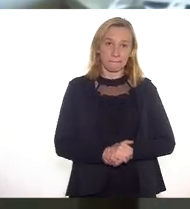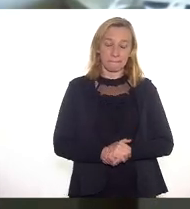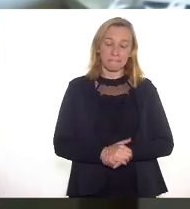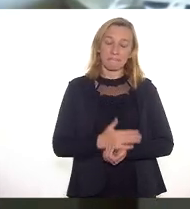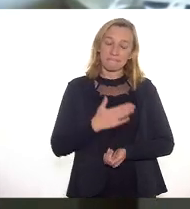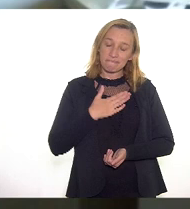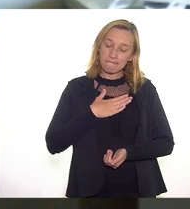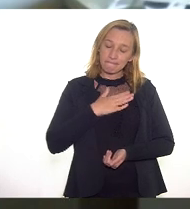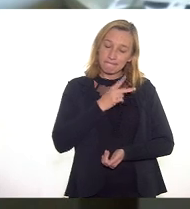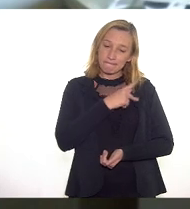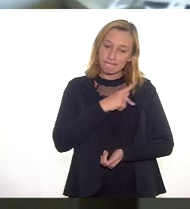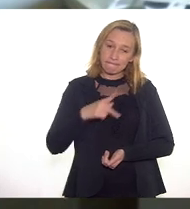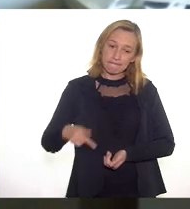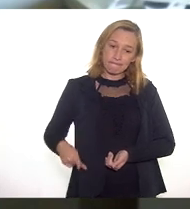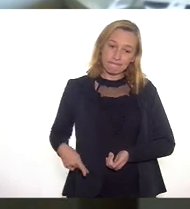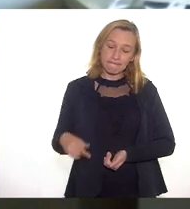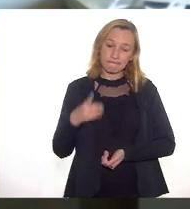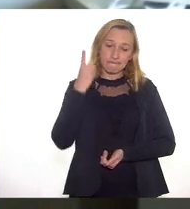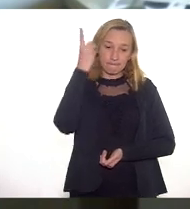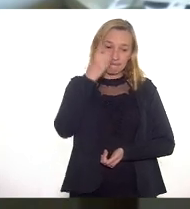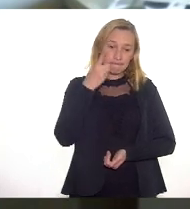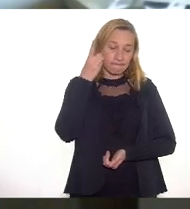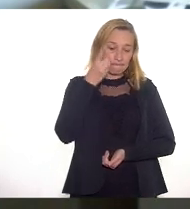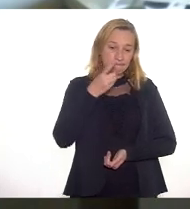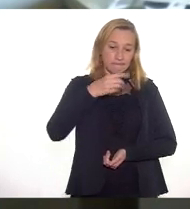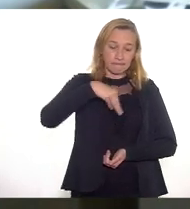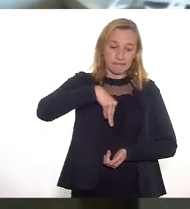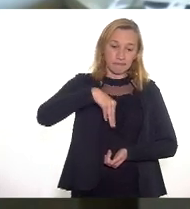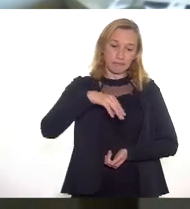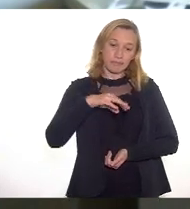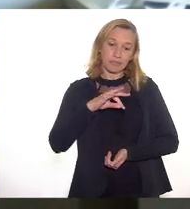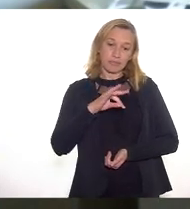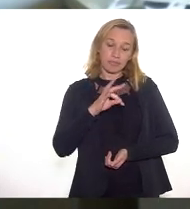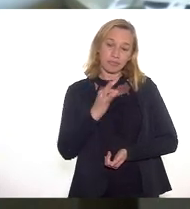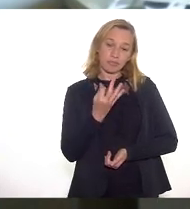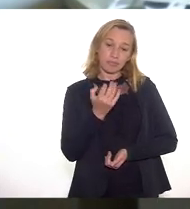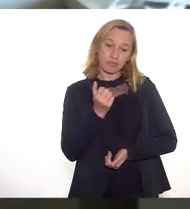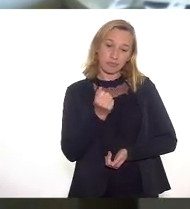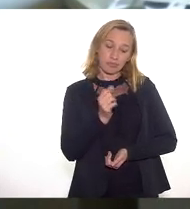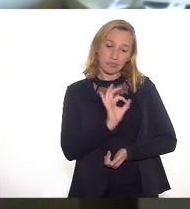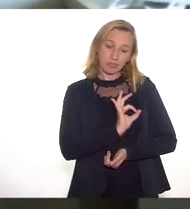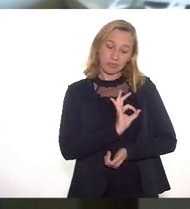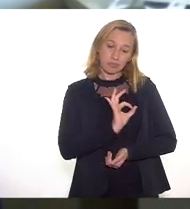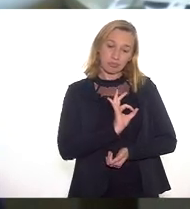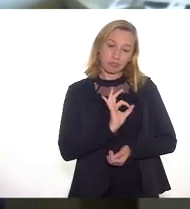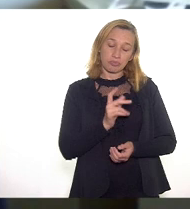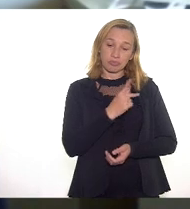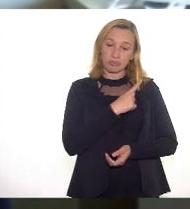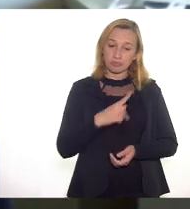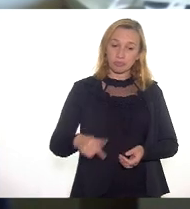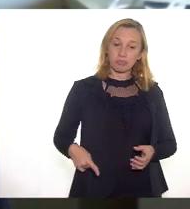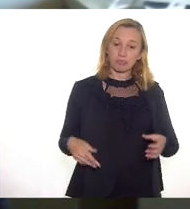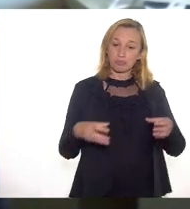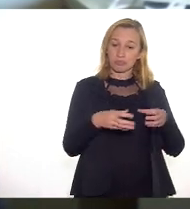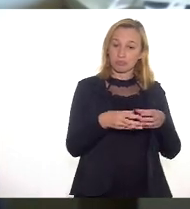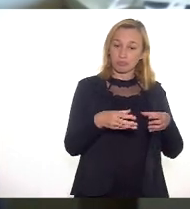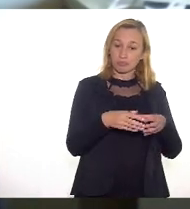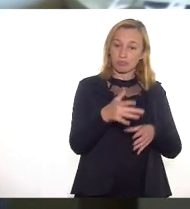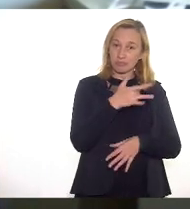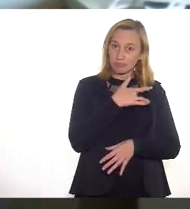minha presidente deputada Marta Rocha, que é presidente da Comissão de Saúde,